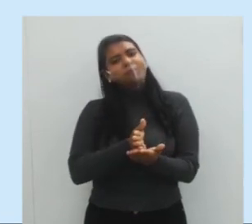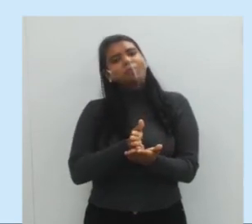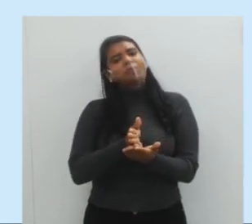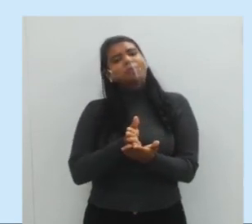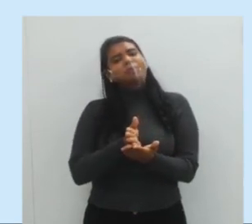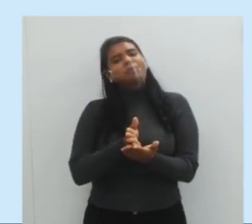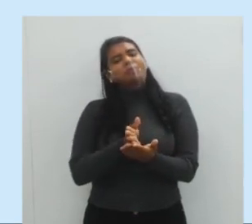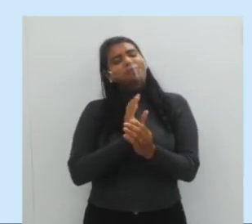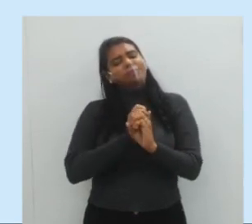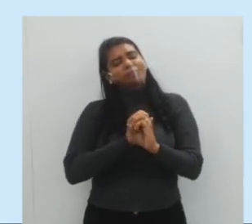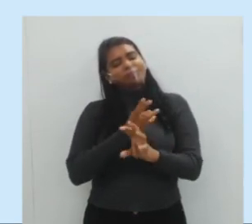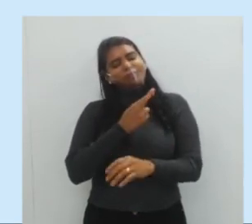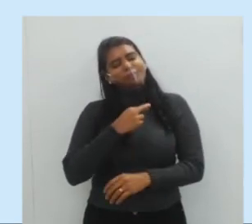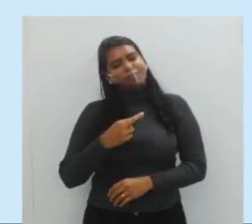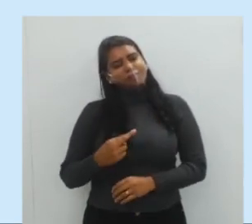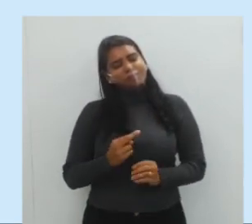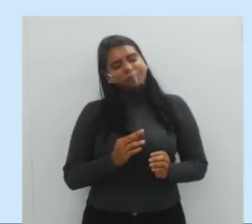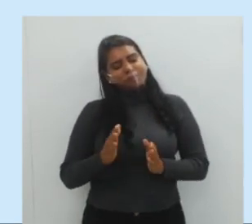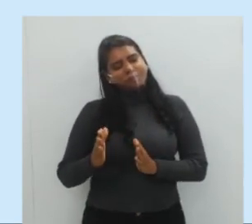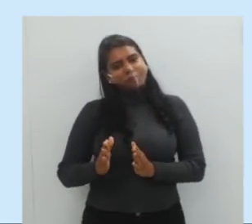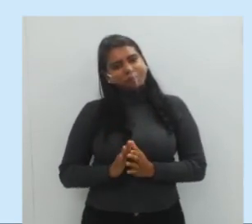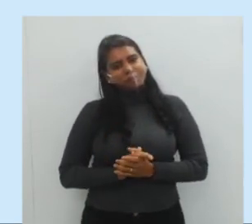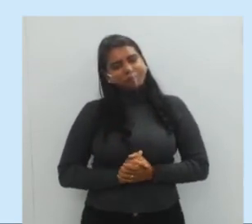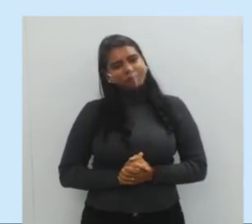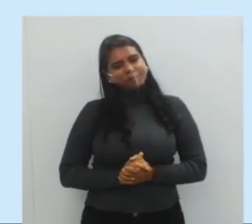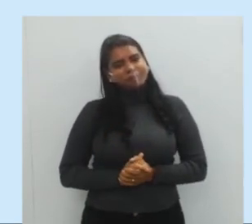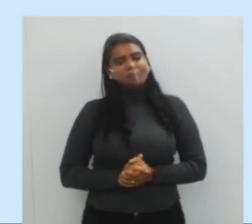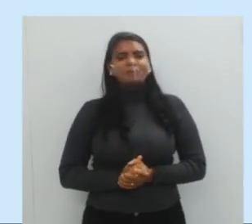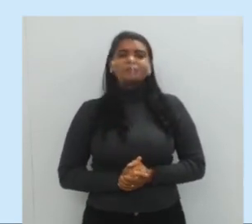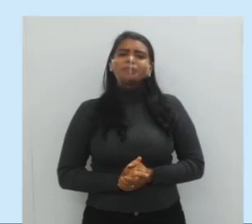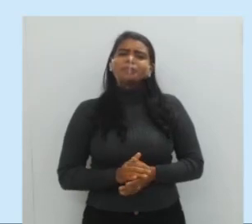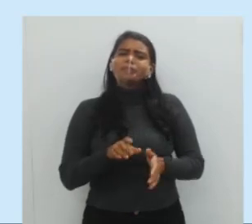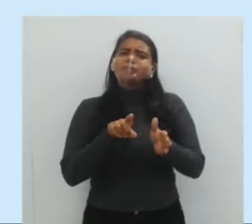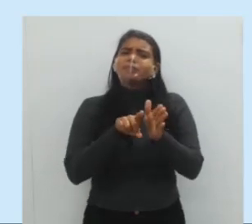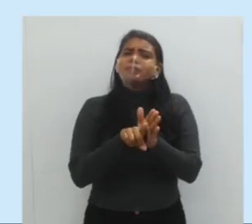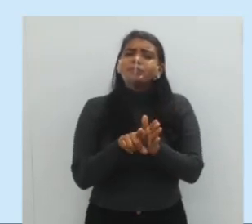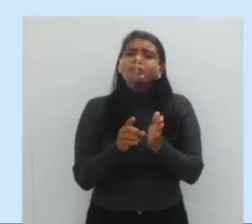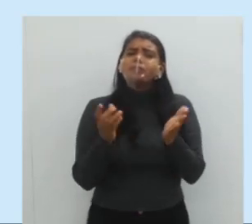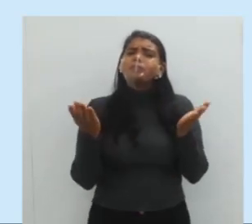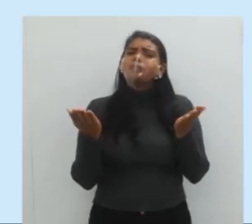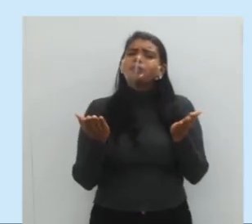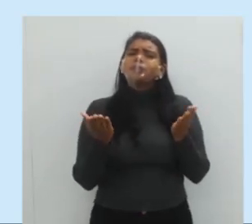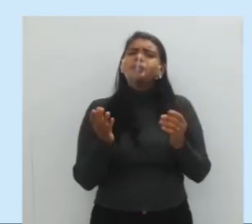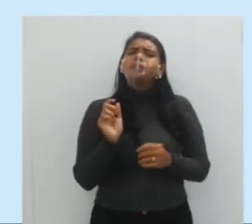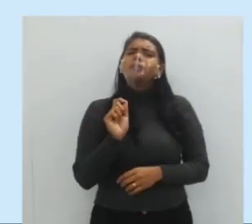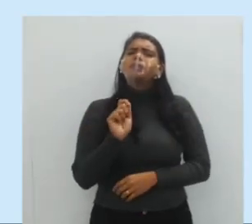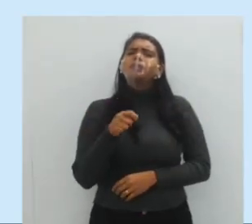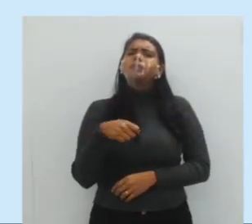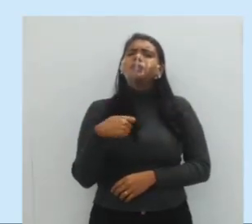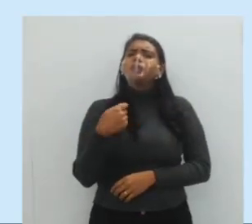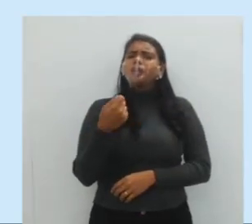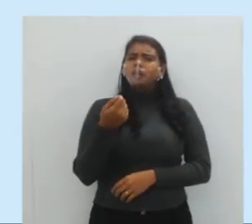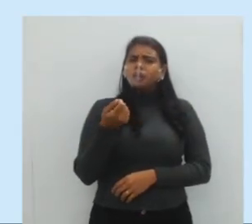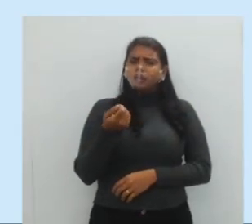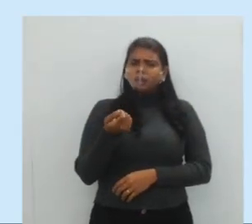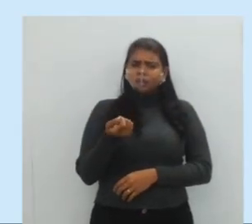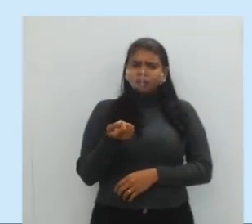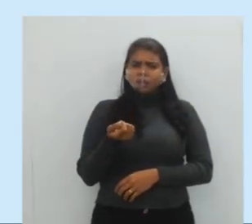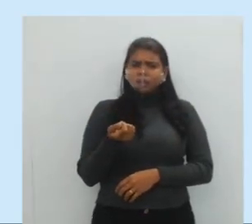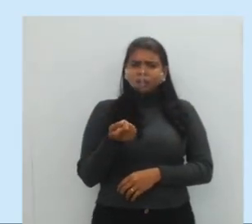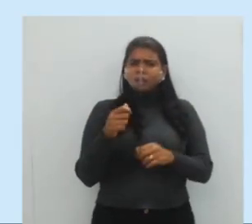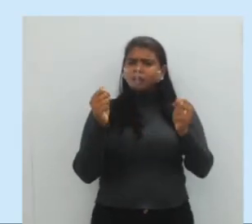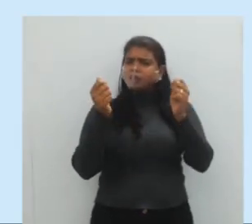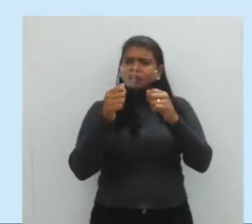dentro desse estudo do ensino religioso. Mas fica a pergunta: o que é símbolo?